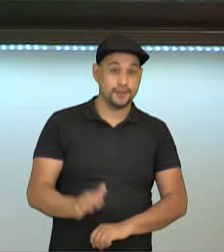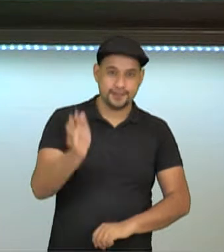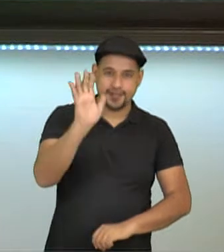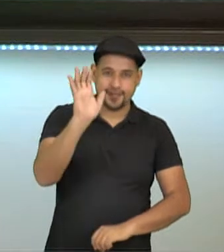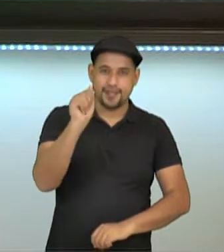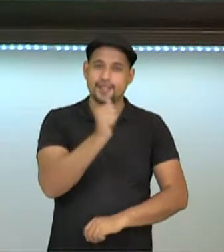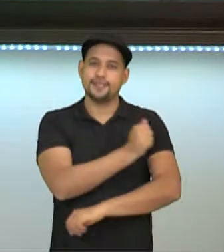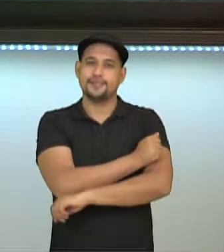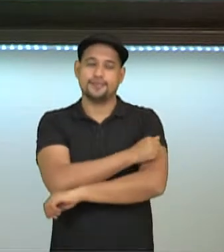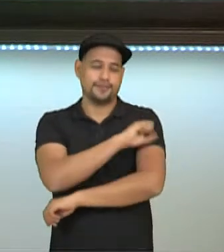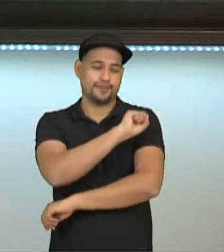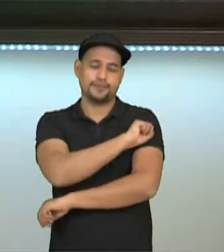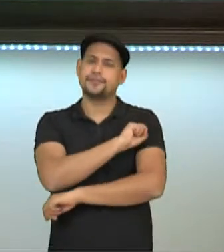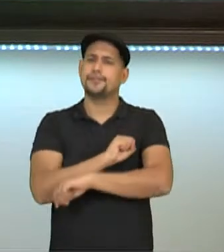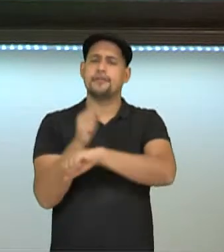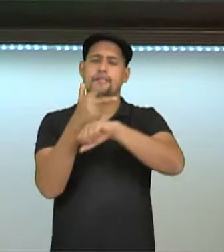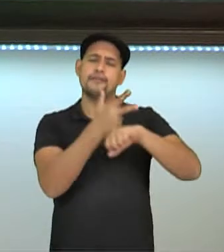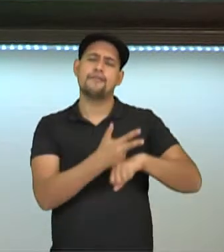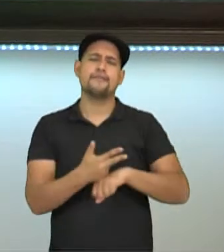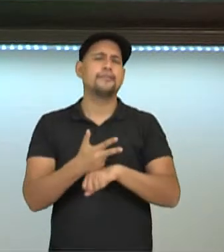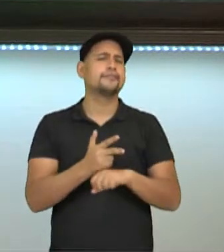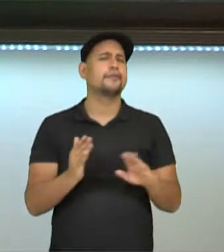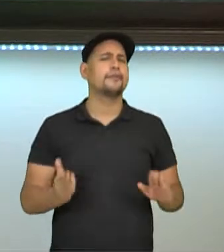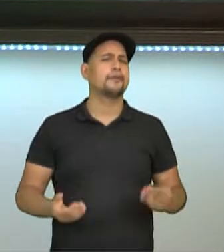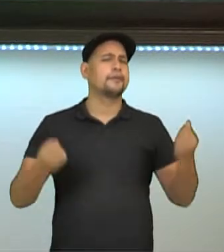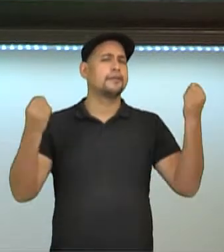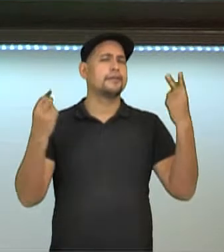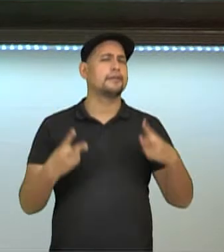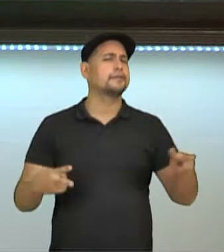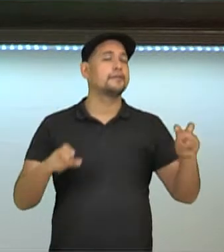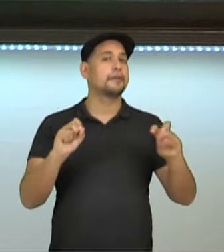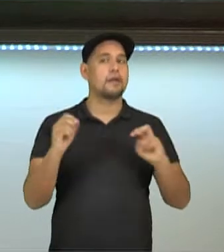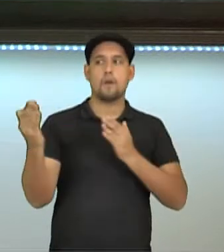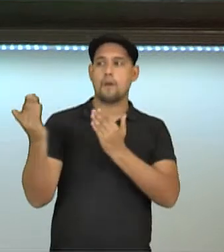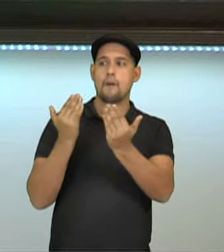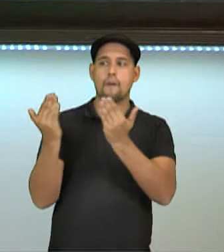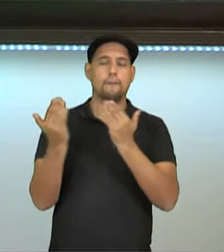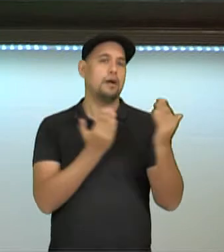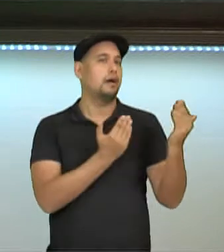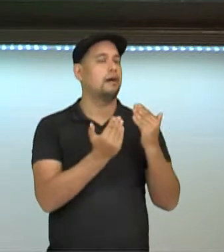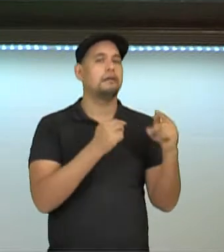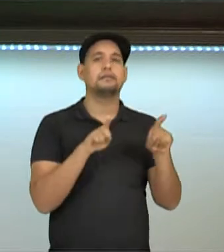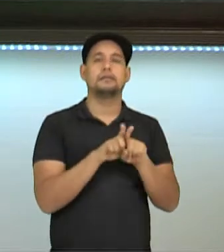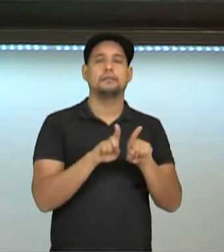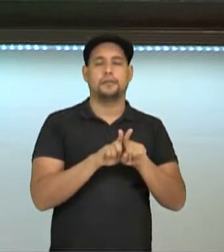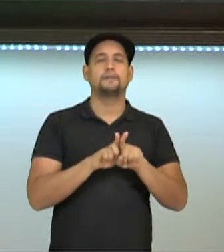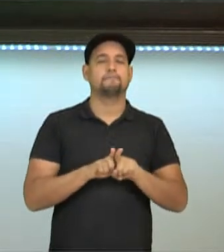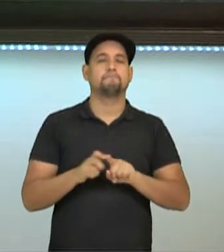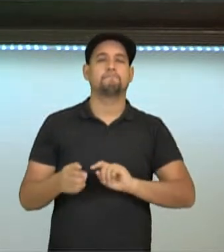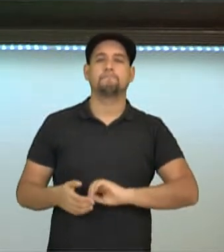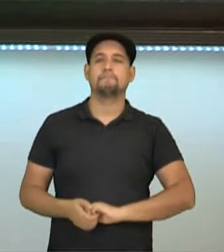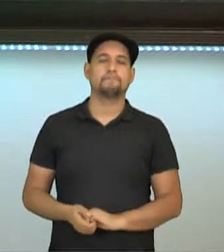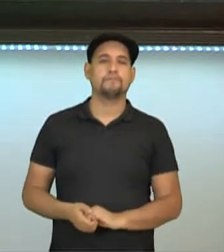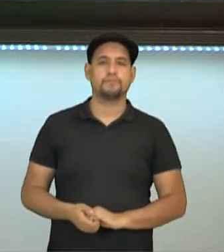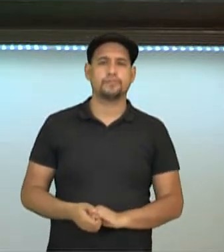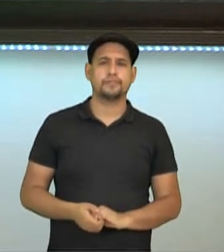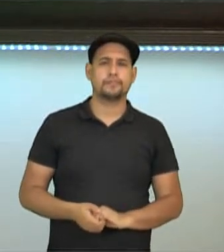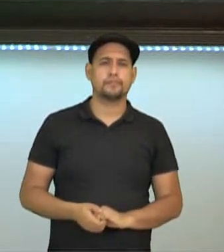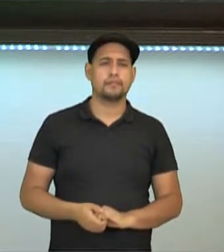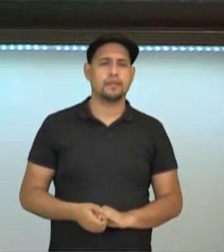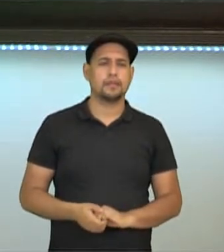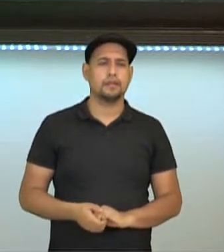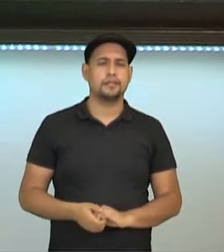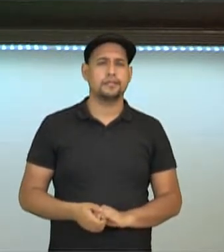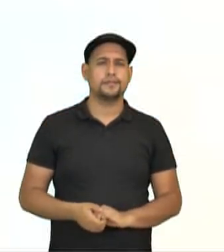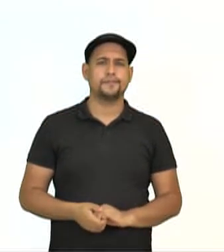Olá, estudantes do oitavo ano. Nesse vídeo, vamos falar sobre as formas comparativas e superlativas. How many